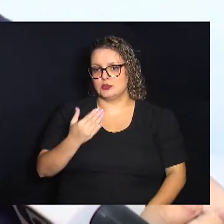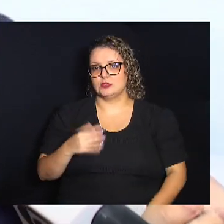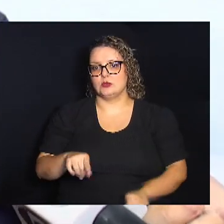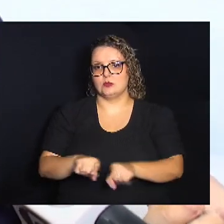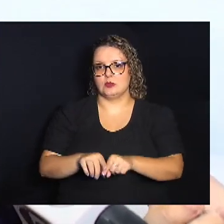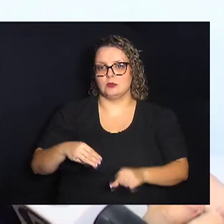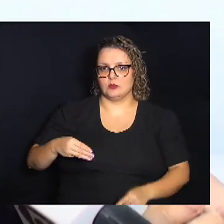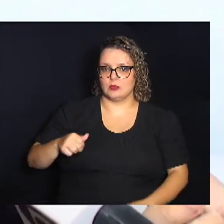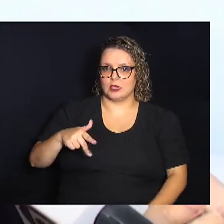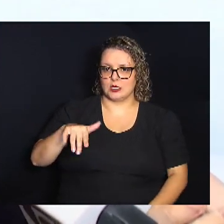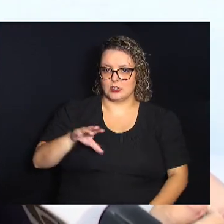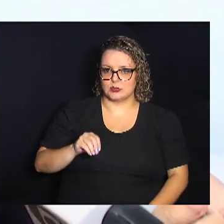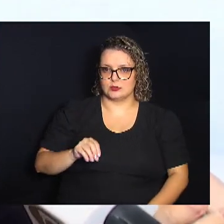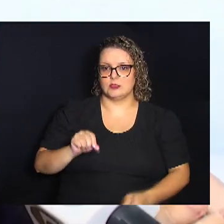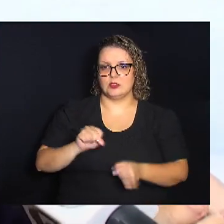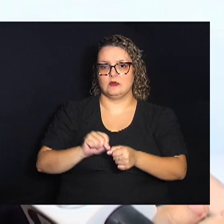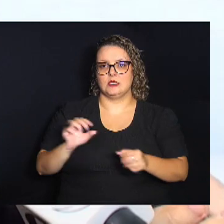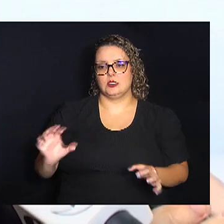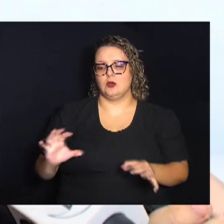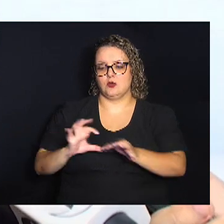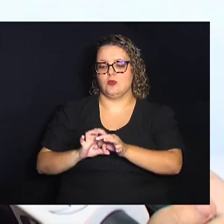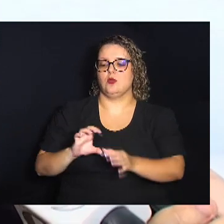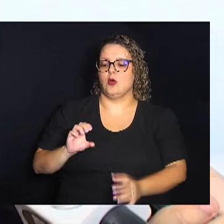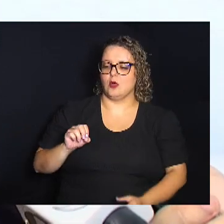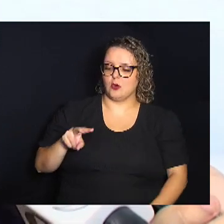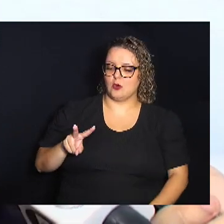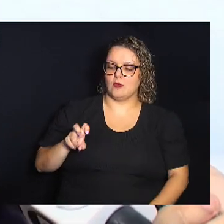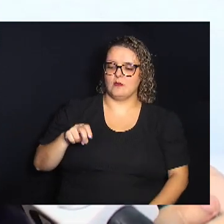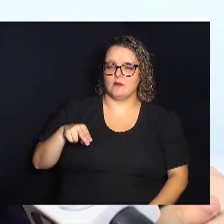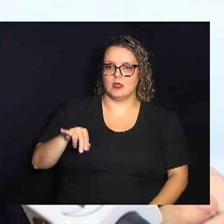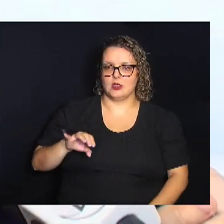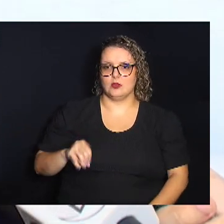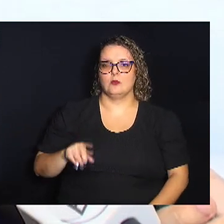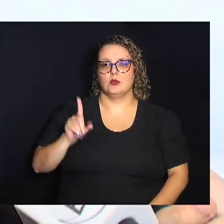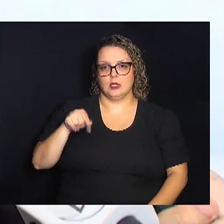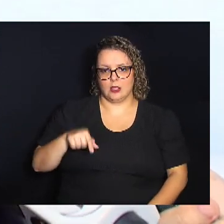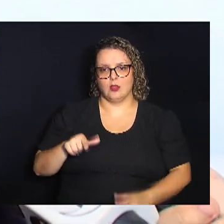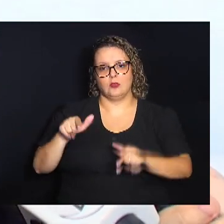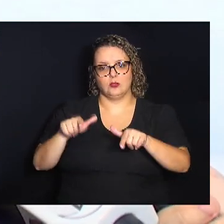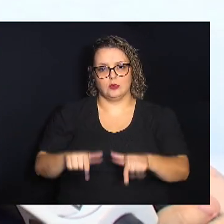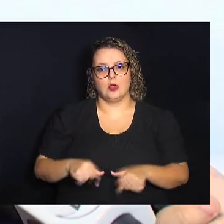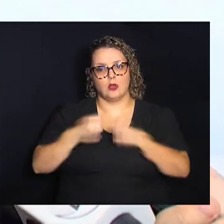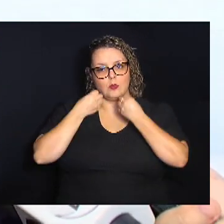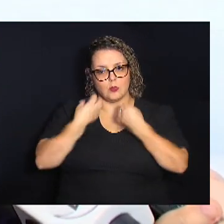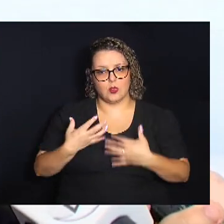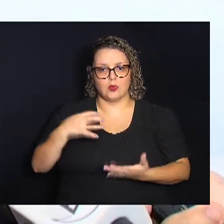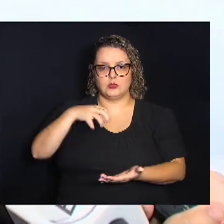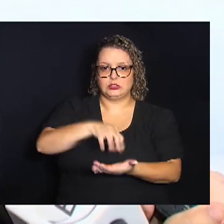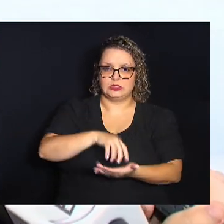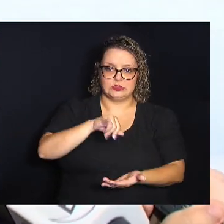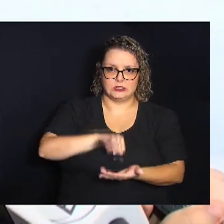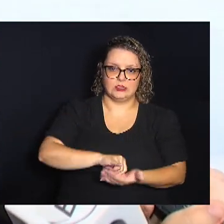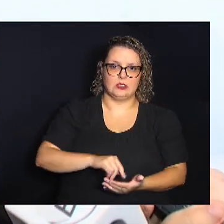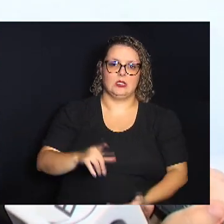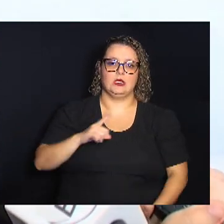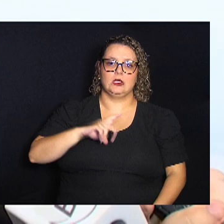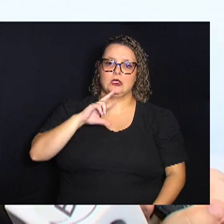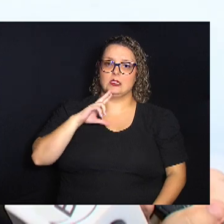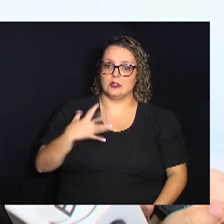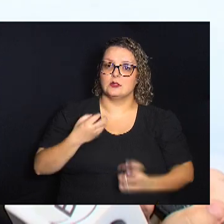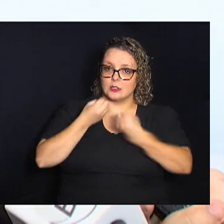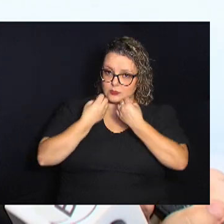para depois fazer um convênio com ele, para que continue, porque é um local bom, é um local central, que tem bastante resultado.